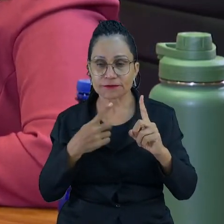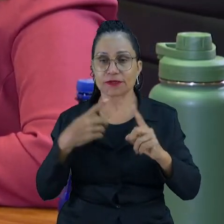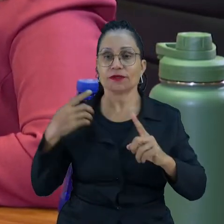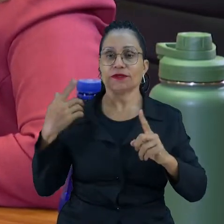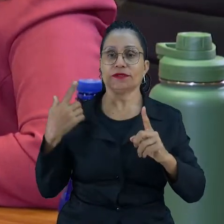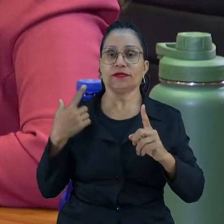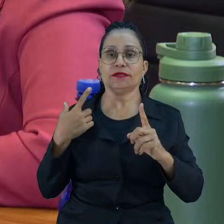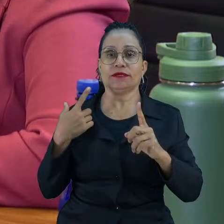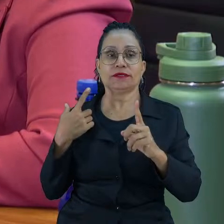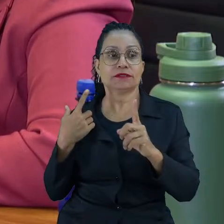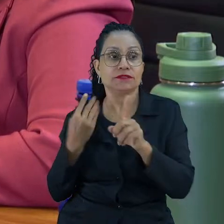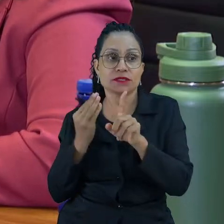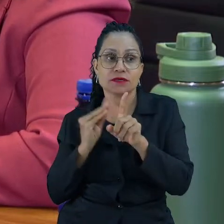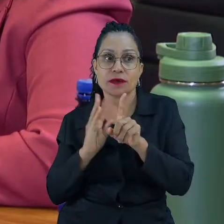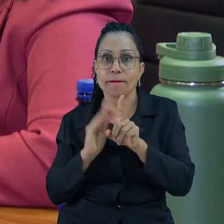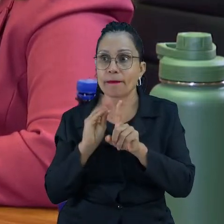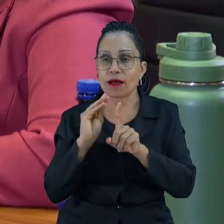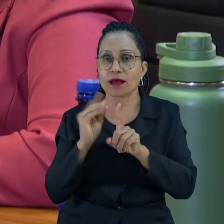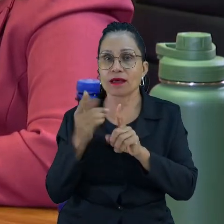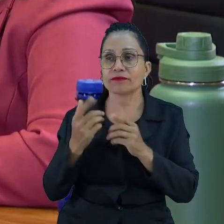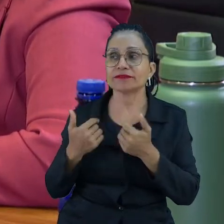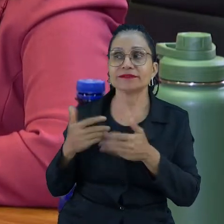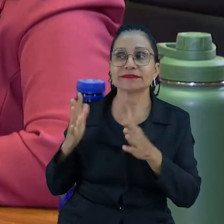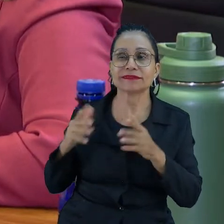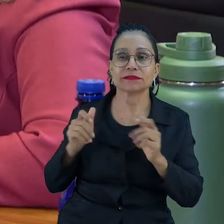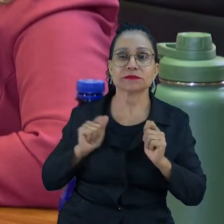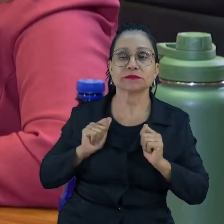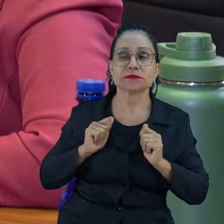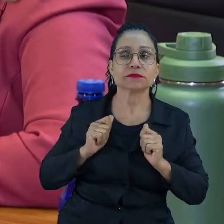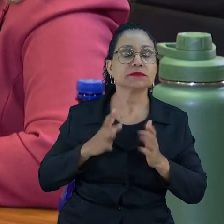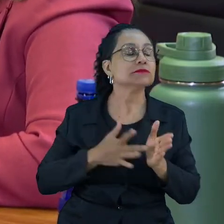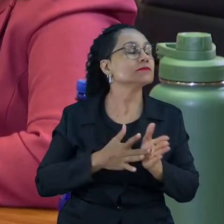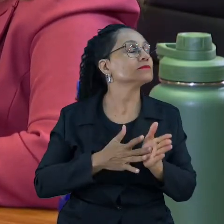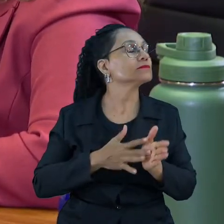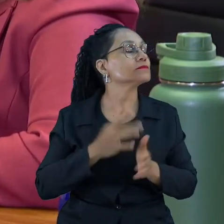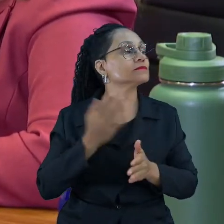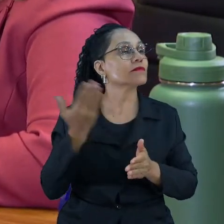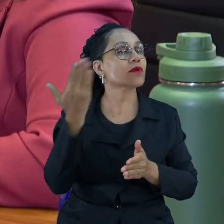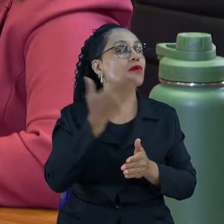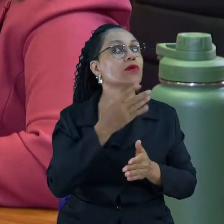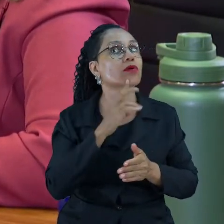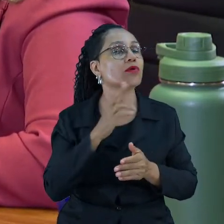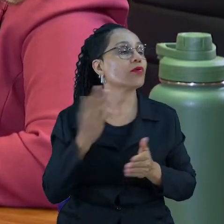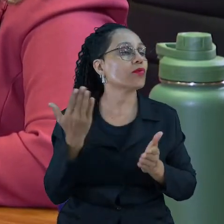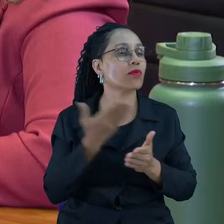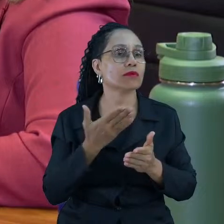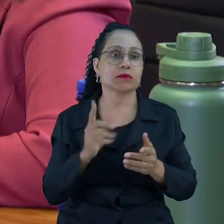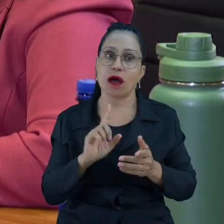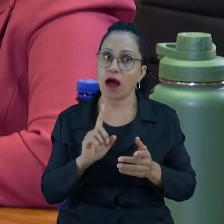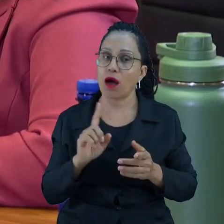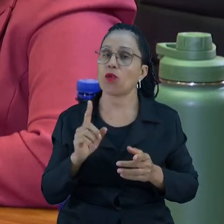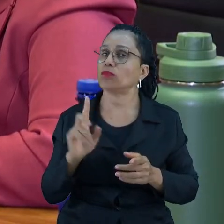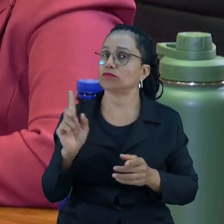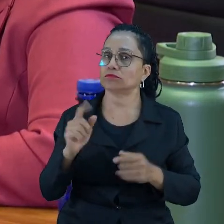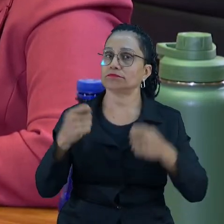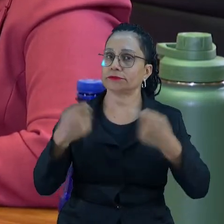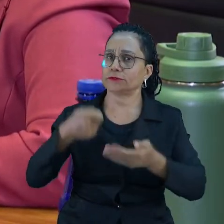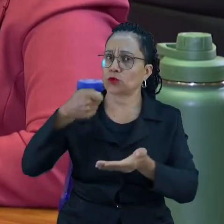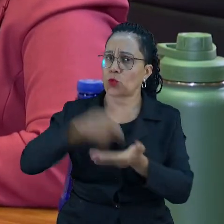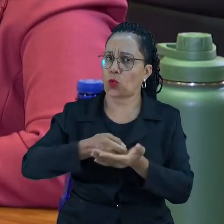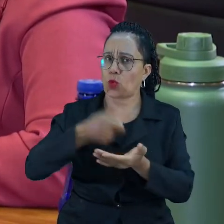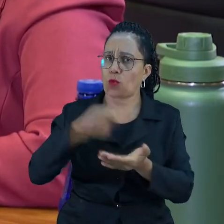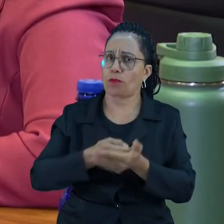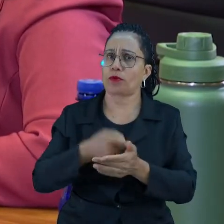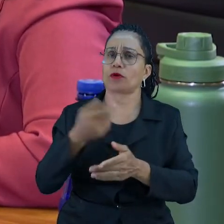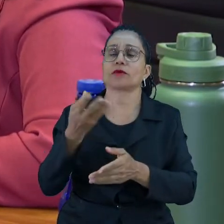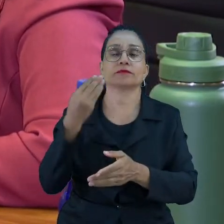importunação acontecer e você deixar aquilo lá, fingir que não é com você, não. Lá nós somos comprometidos com a